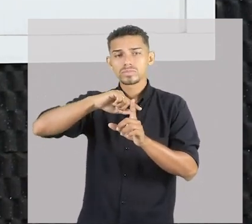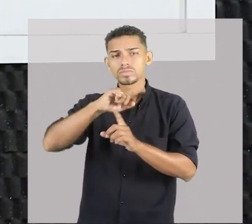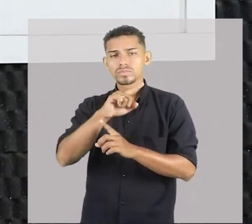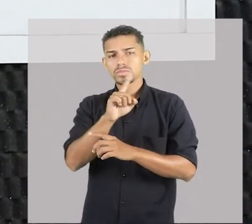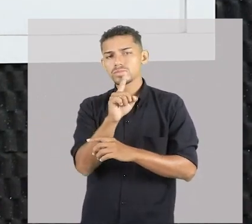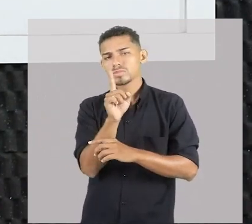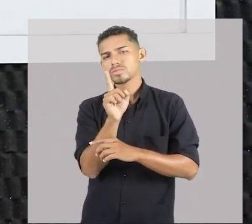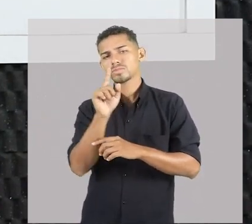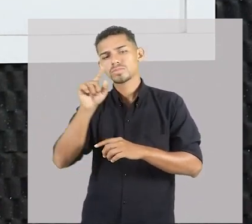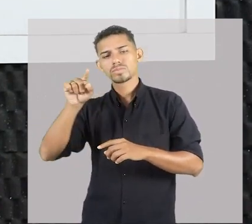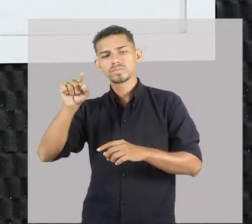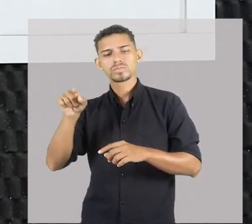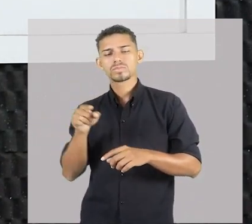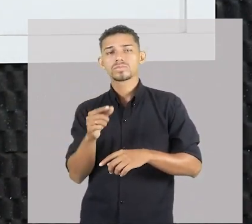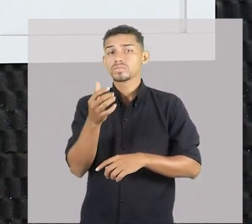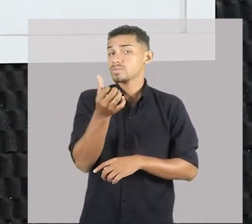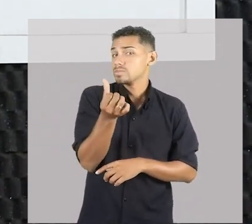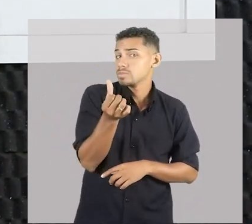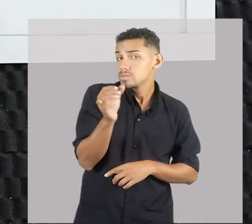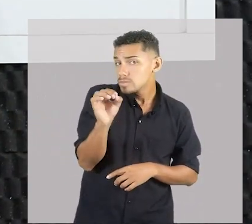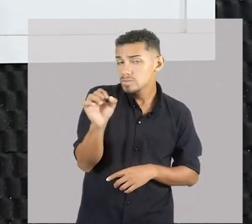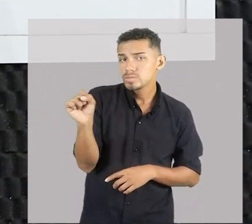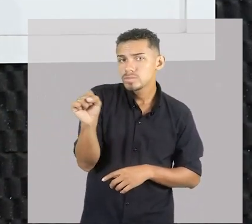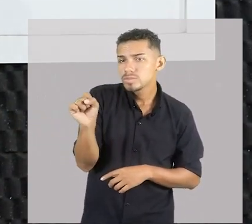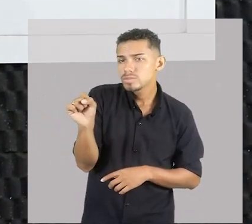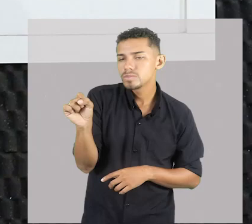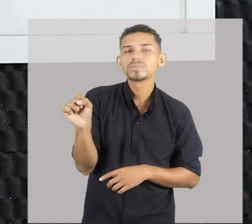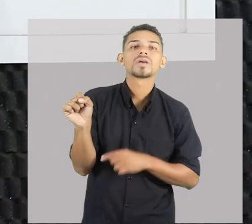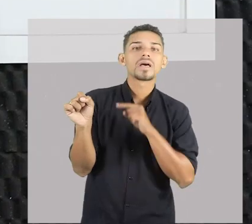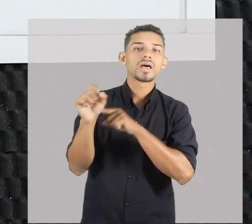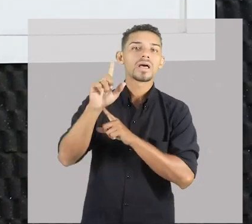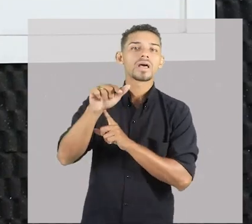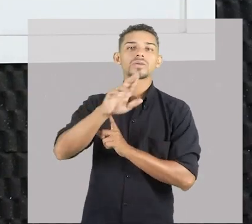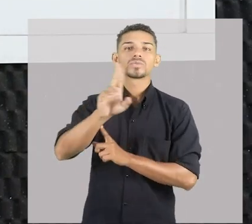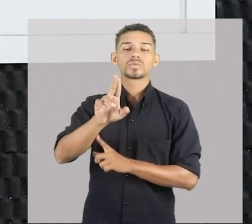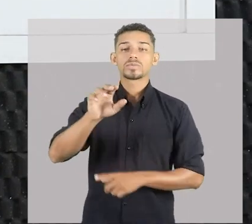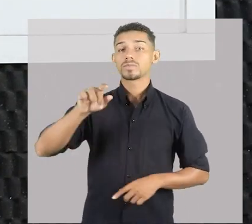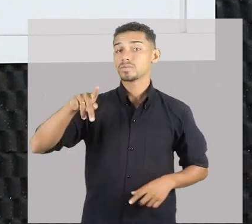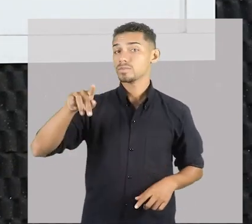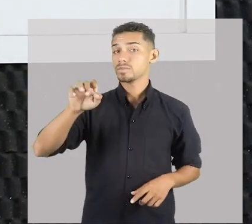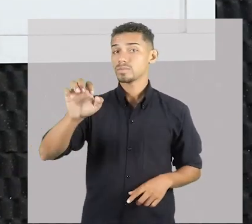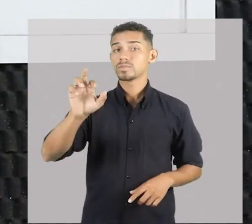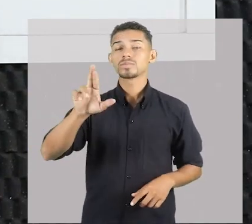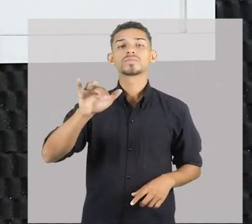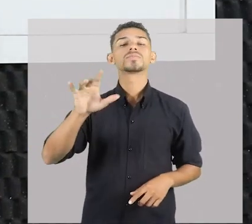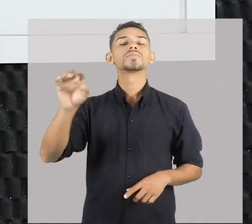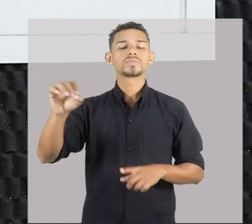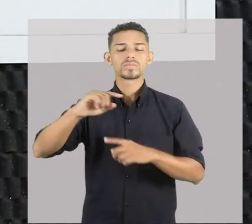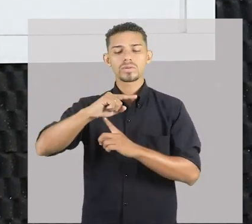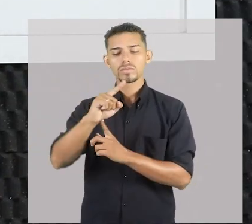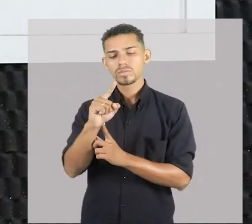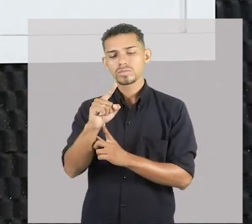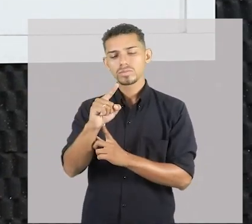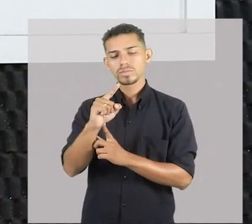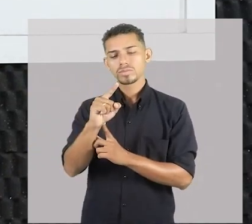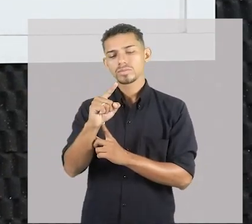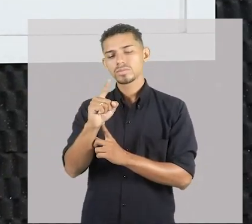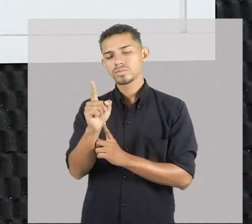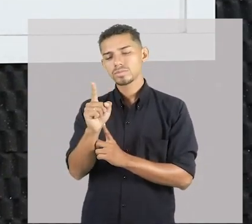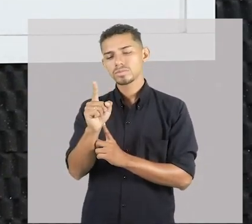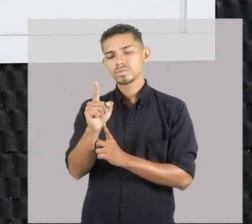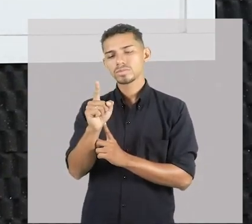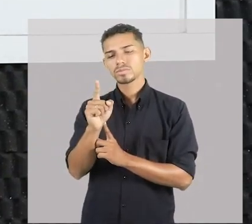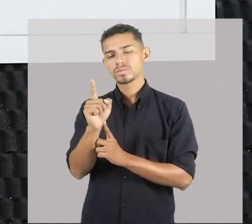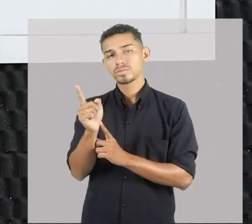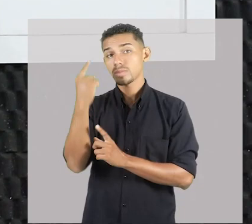segundos demora 60 segundos para dar uma volta. Esse é o período. Qual é o ponteiro mais lento do relógio? É o ponteiro